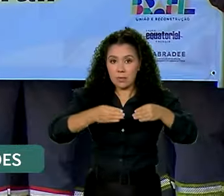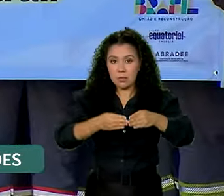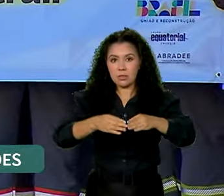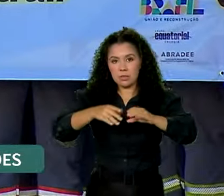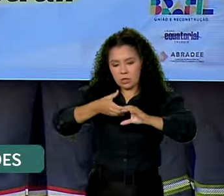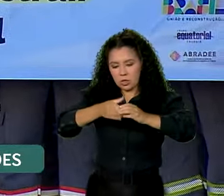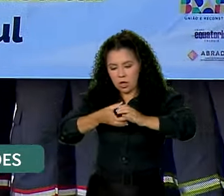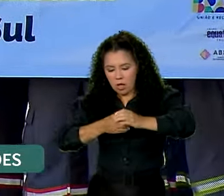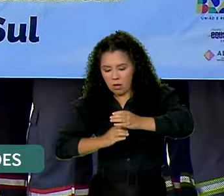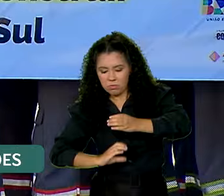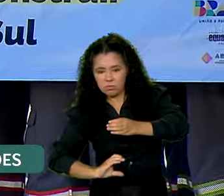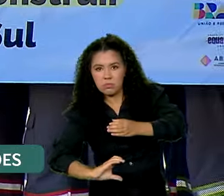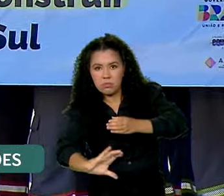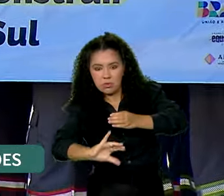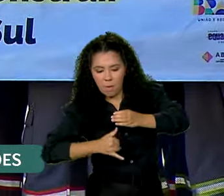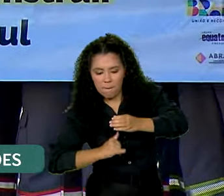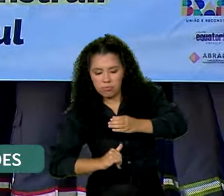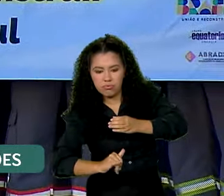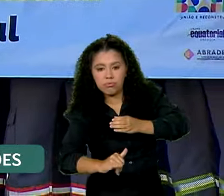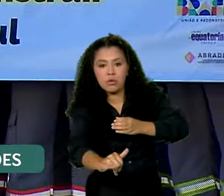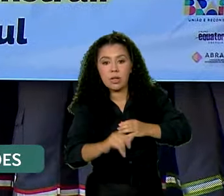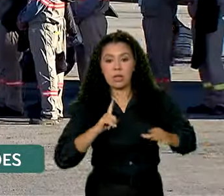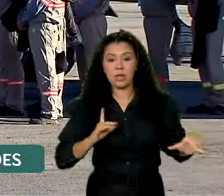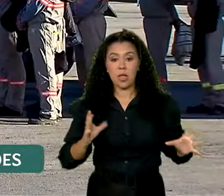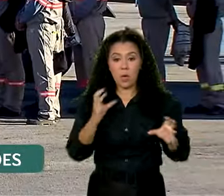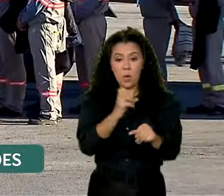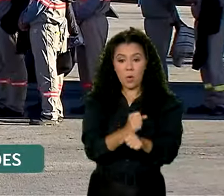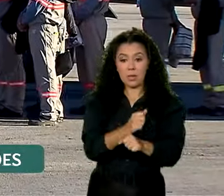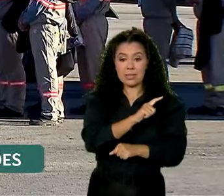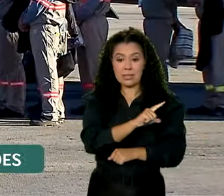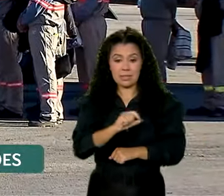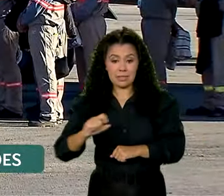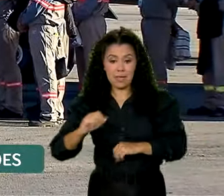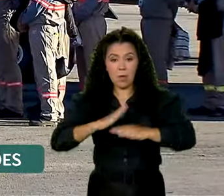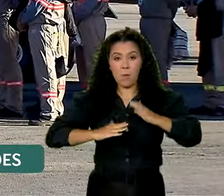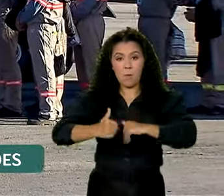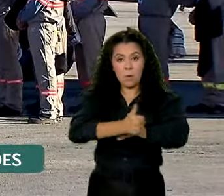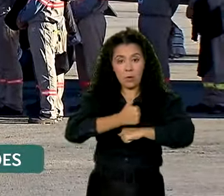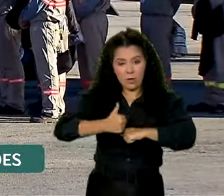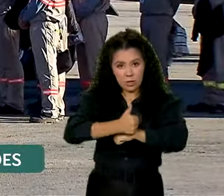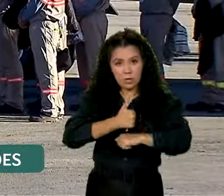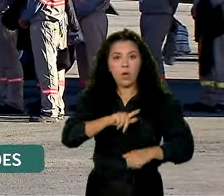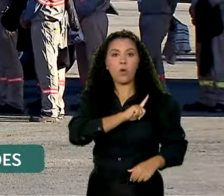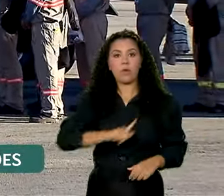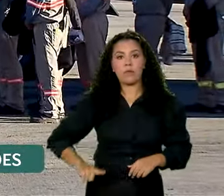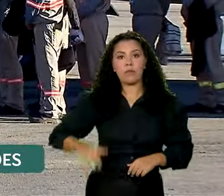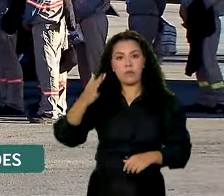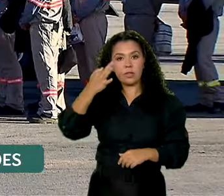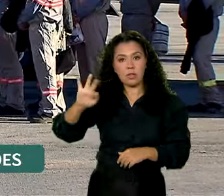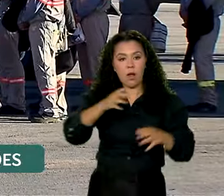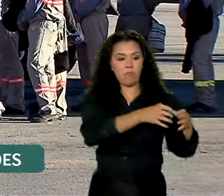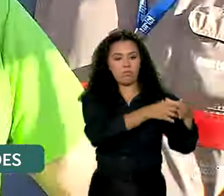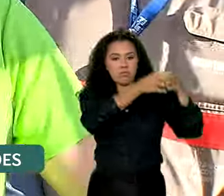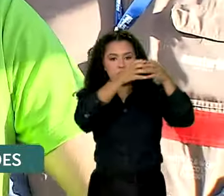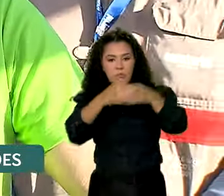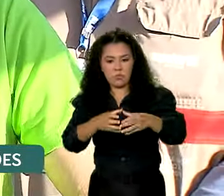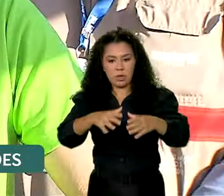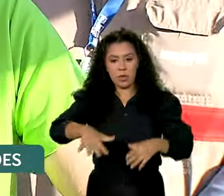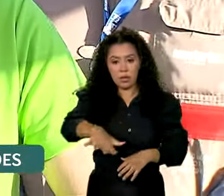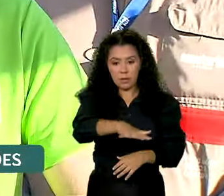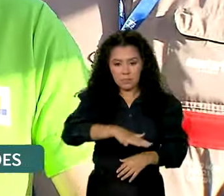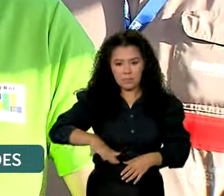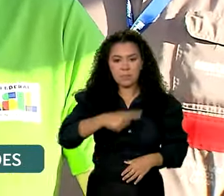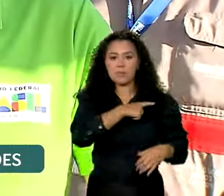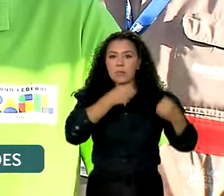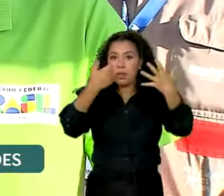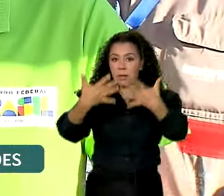estado. Eles vão integrar um grupo de mais de 100 profissionais já enviados pelo governo federal para a região. À medida que a água